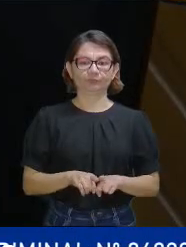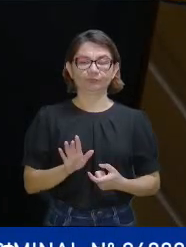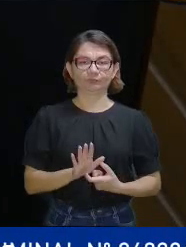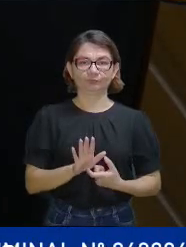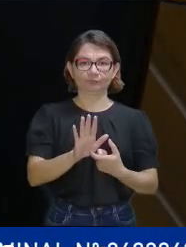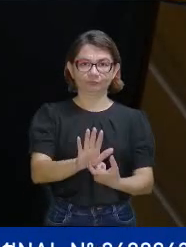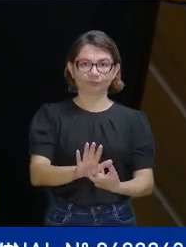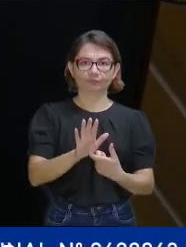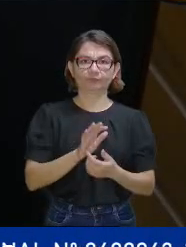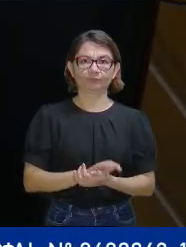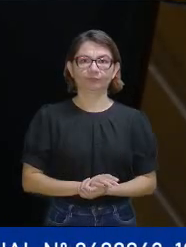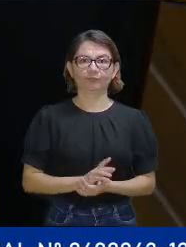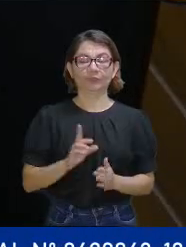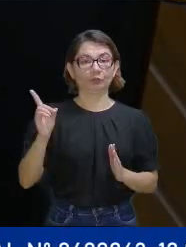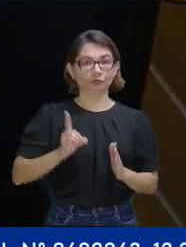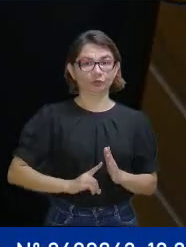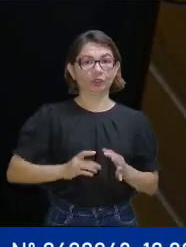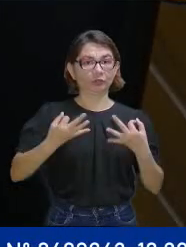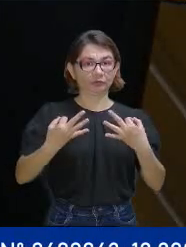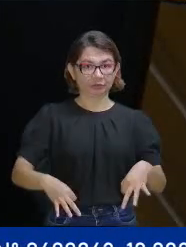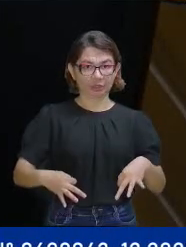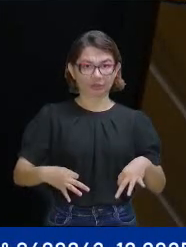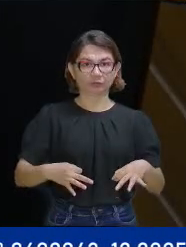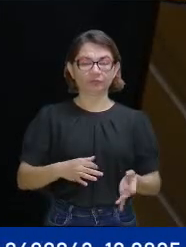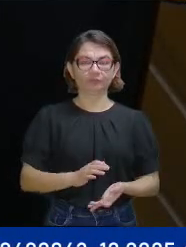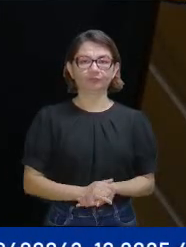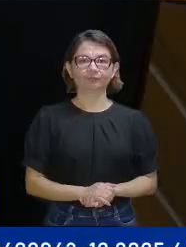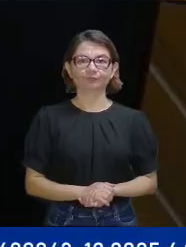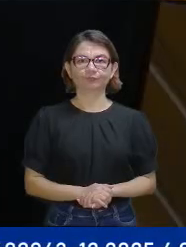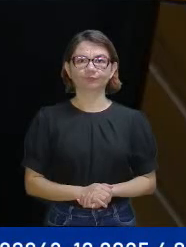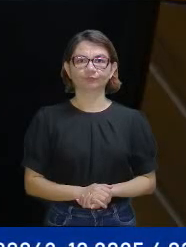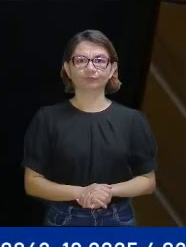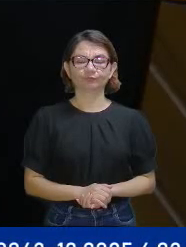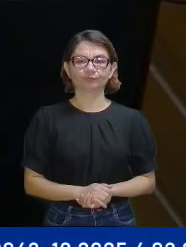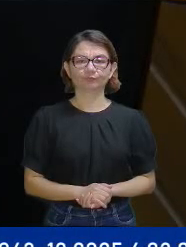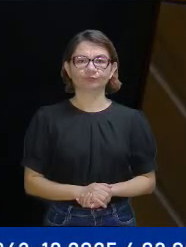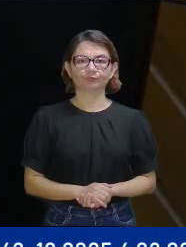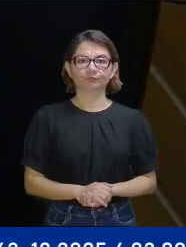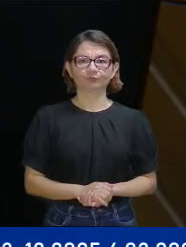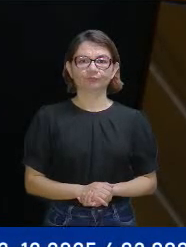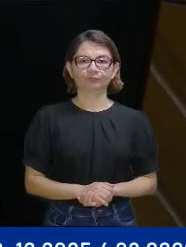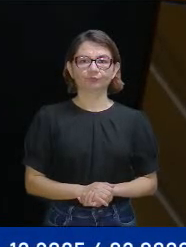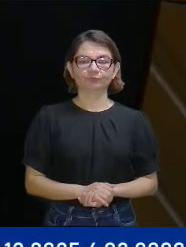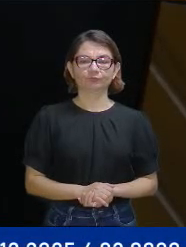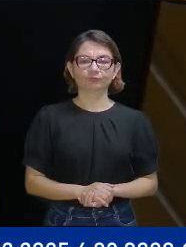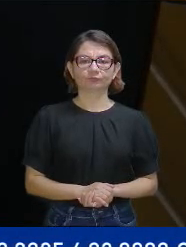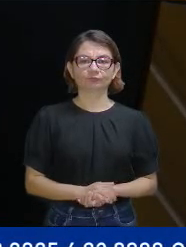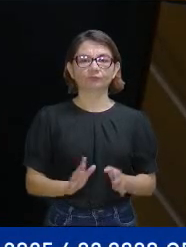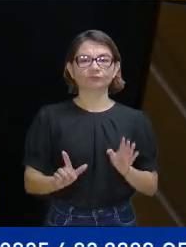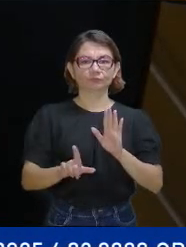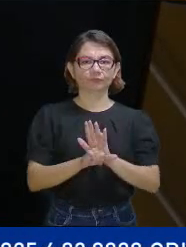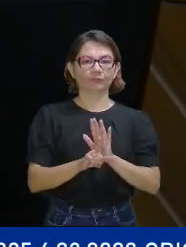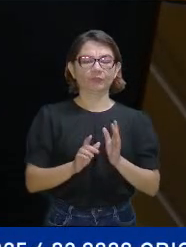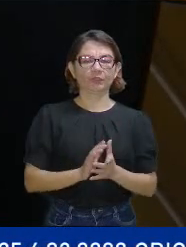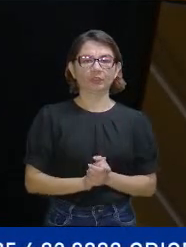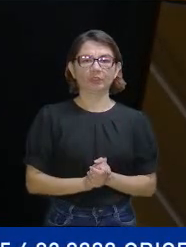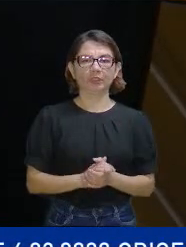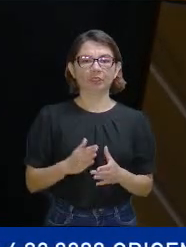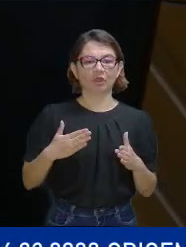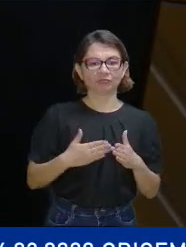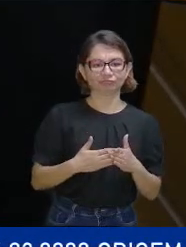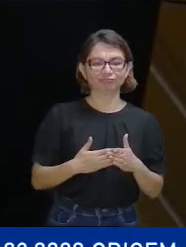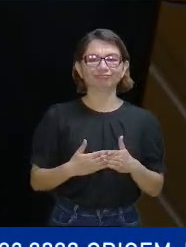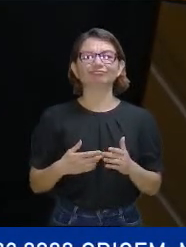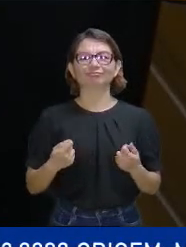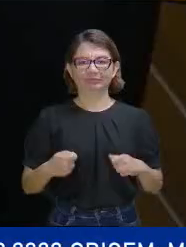demonstração inequívoca do direito líquido e certo alegado. A decisão destacou que a análise da legalidade da negativa de acesso